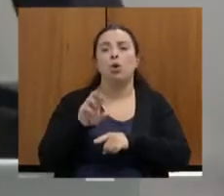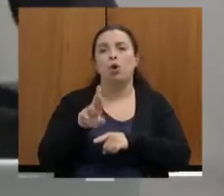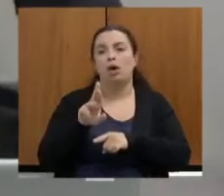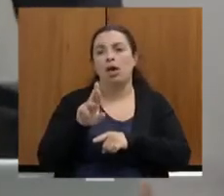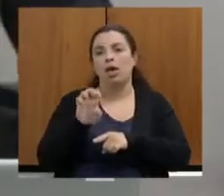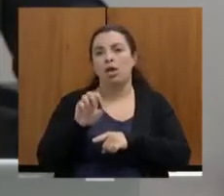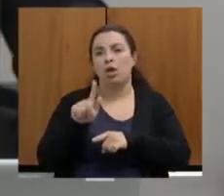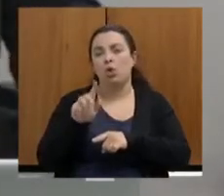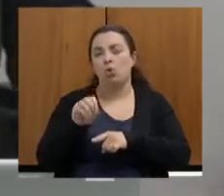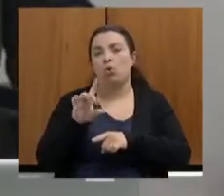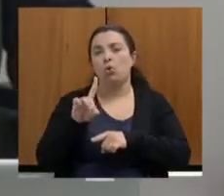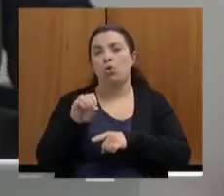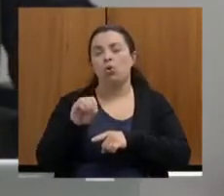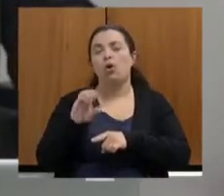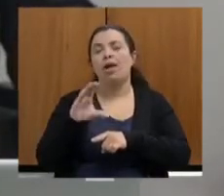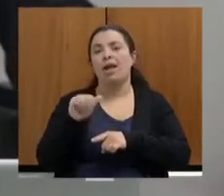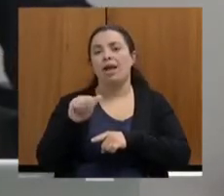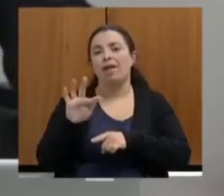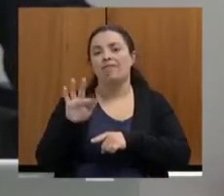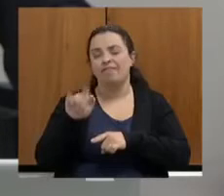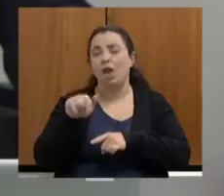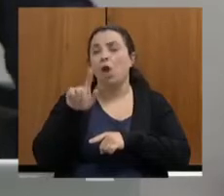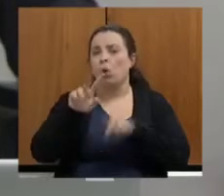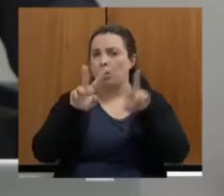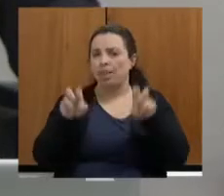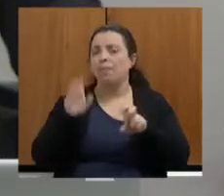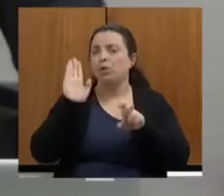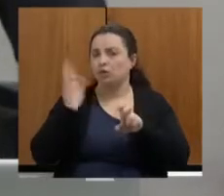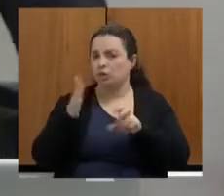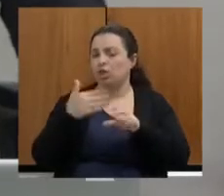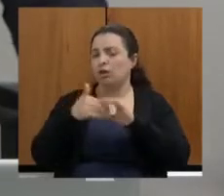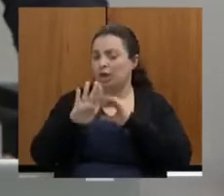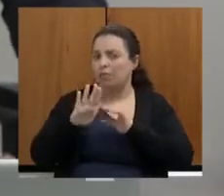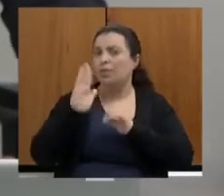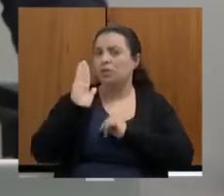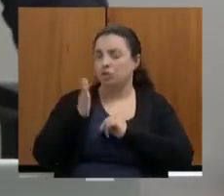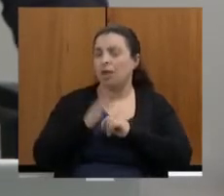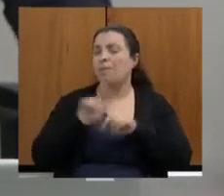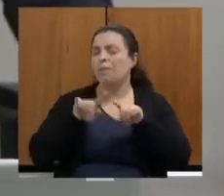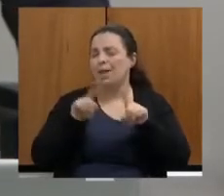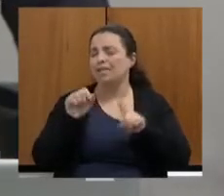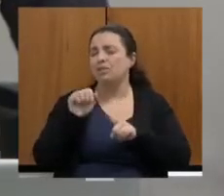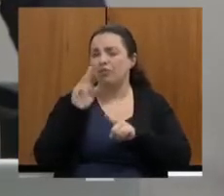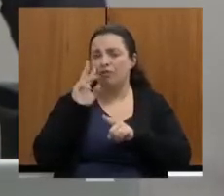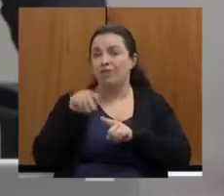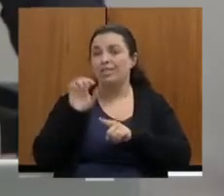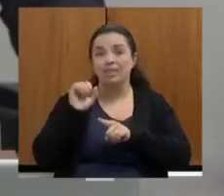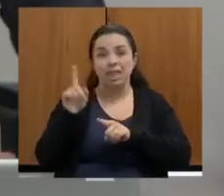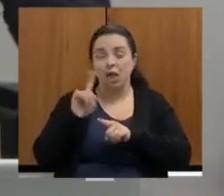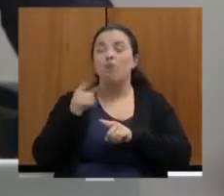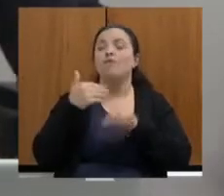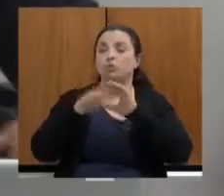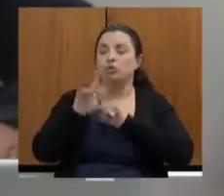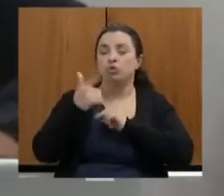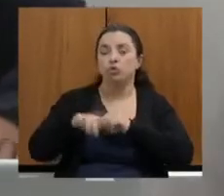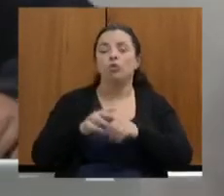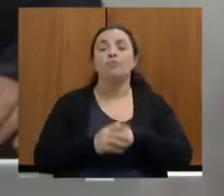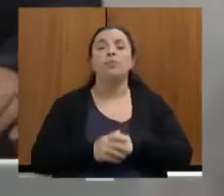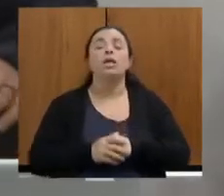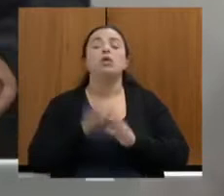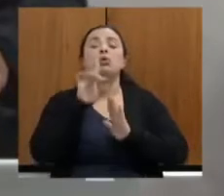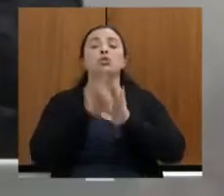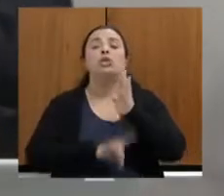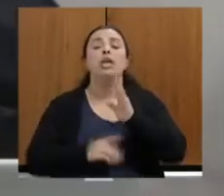senão nossos faremos um encaminhamento para dar sequência à questão do direito fundamental à educação das crianças e adolescentes